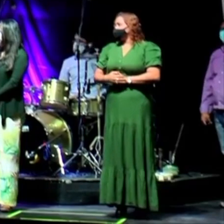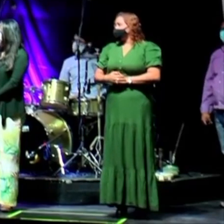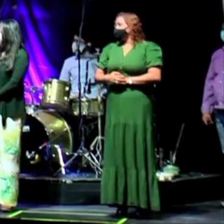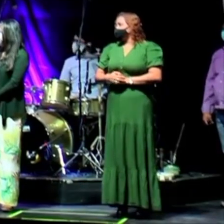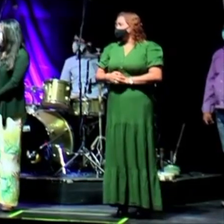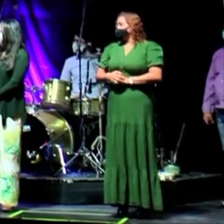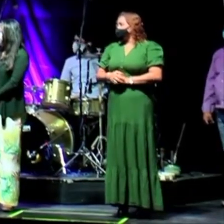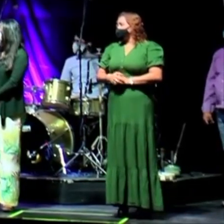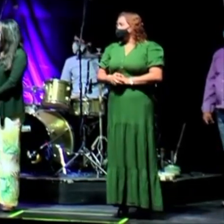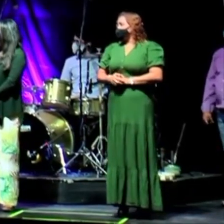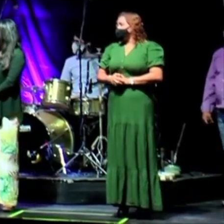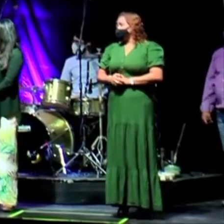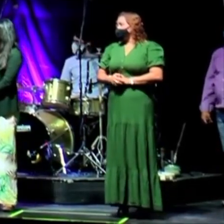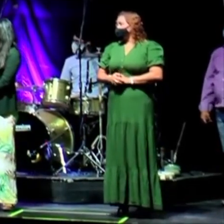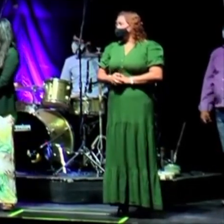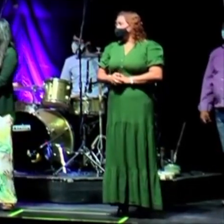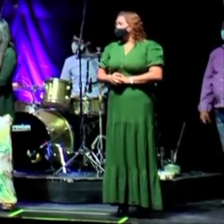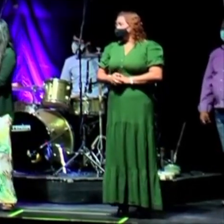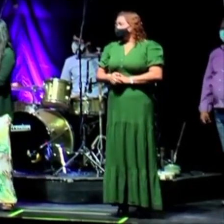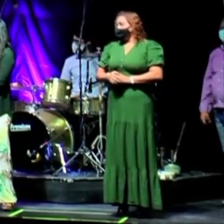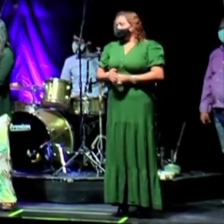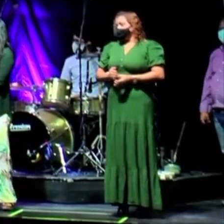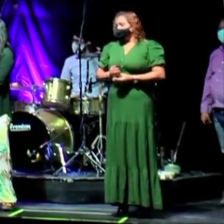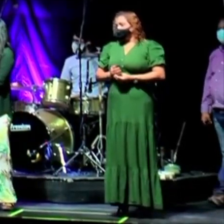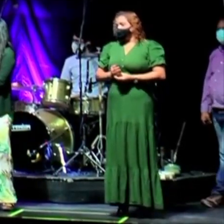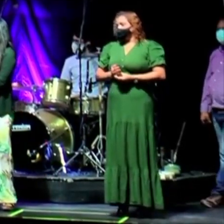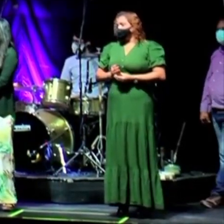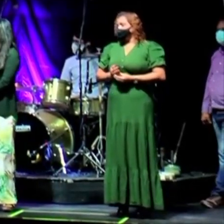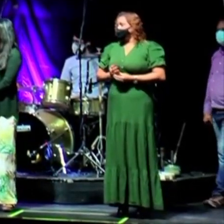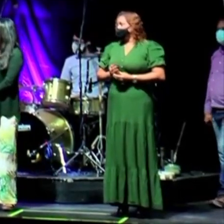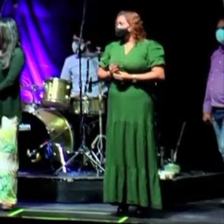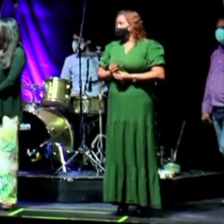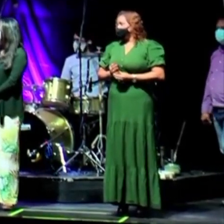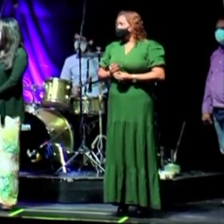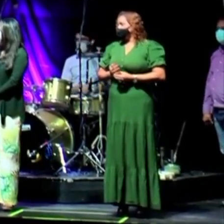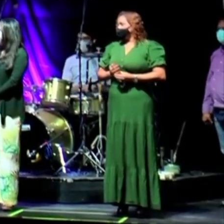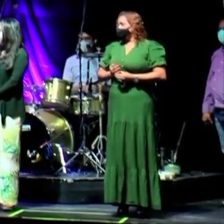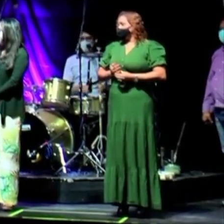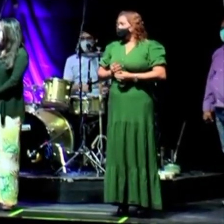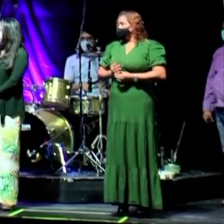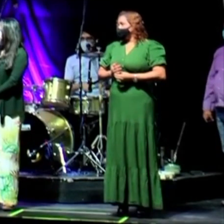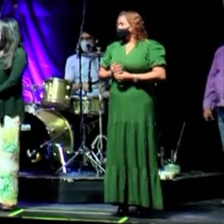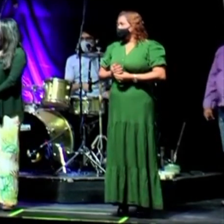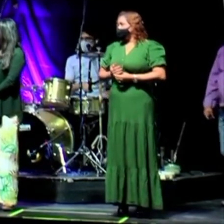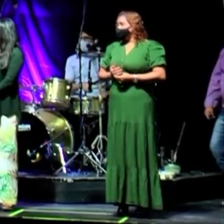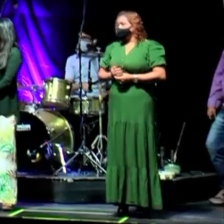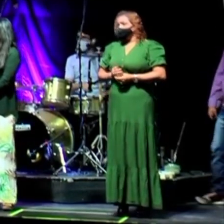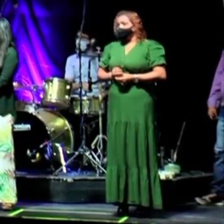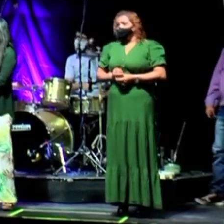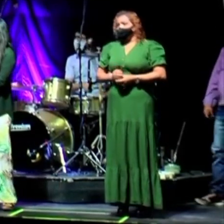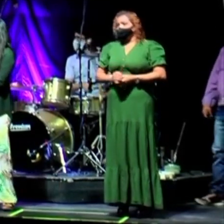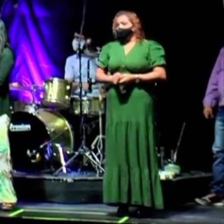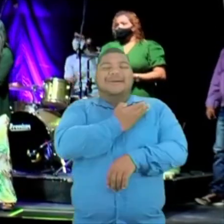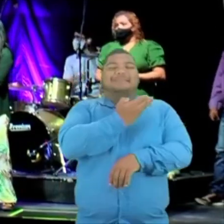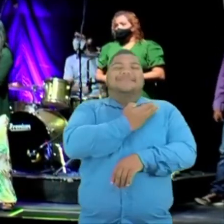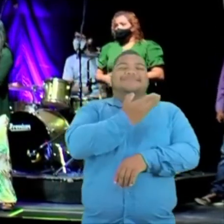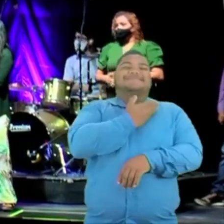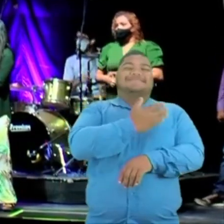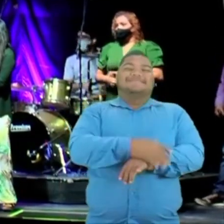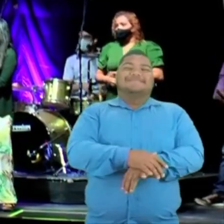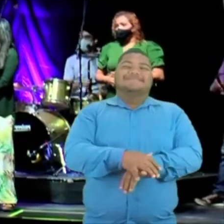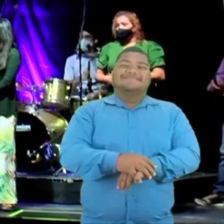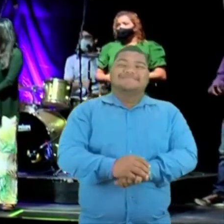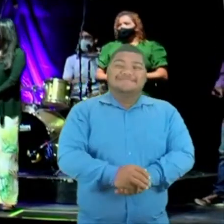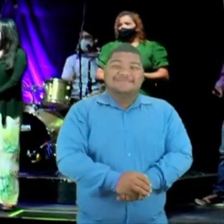Senhor e decidimos fazer de Jesus o nosso melhor amigo.